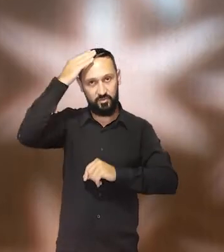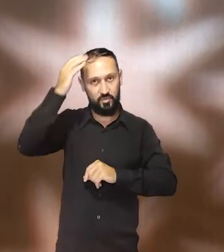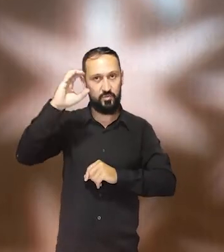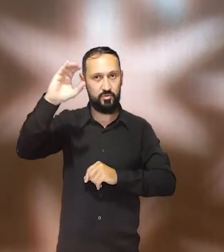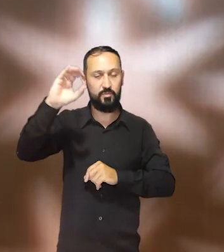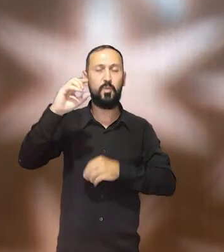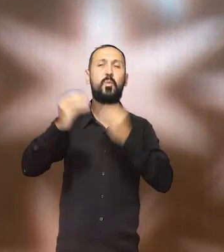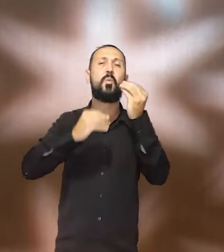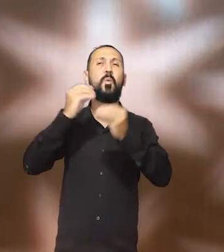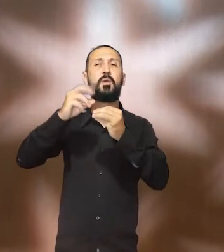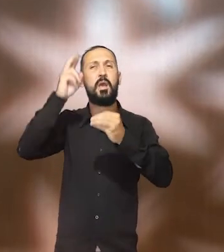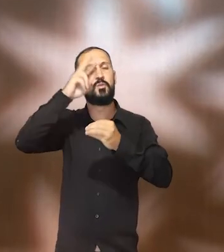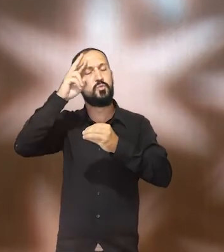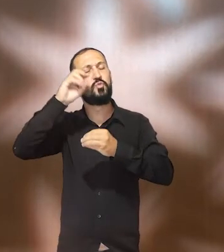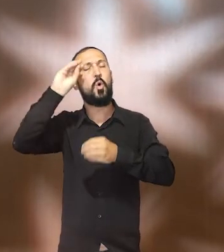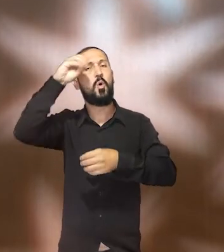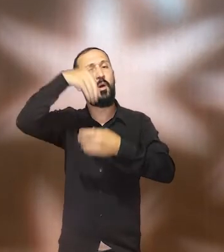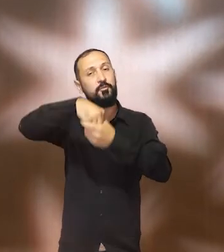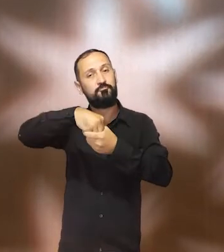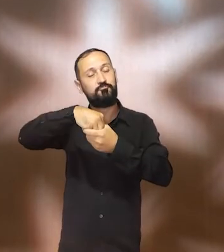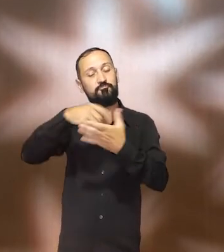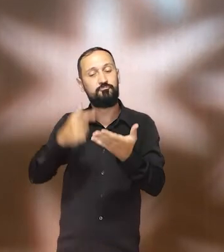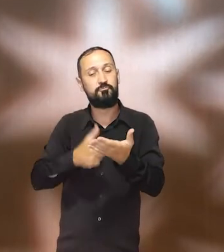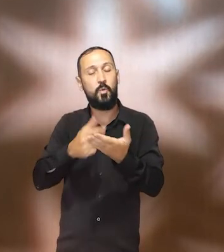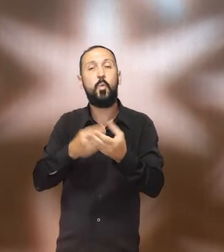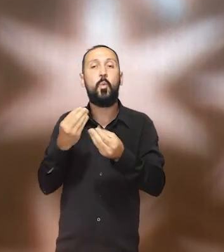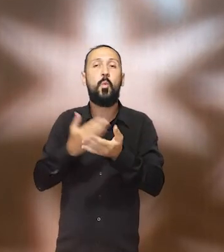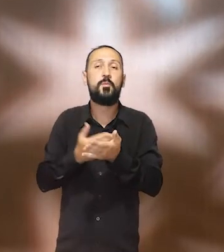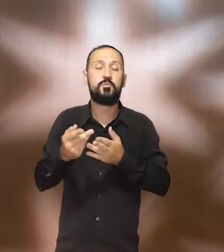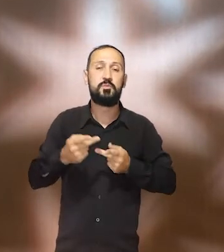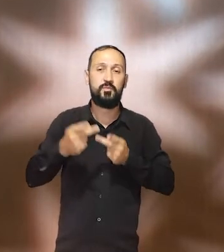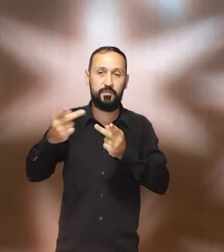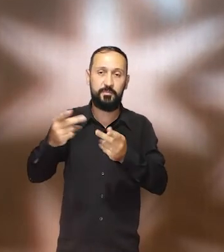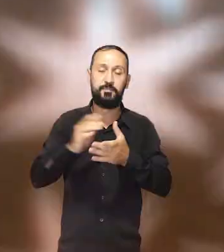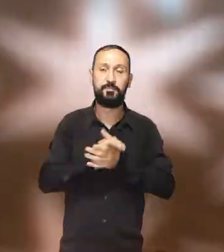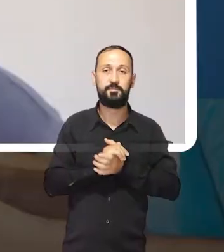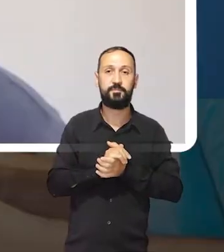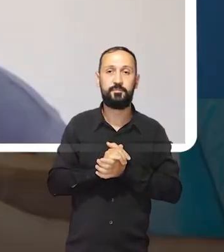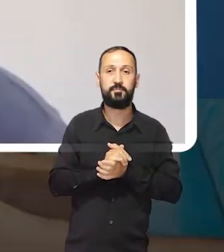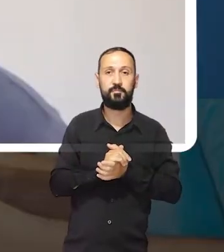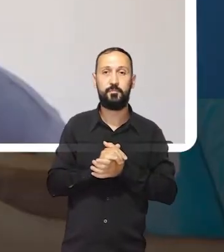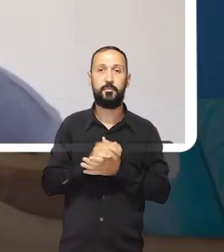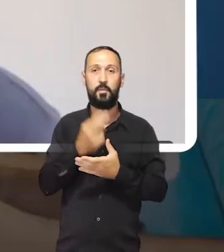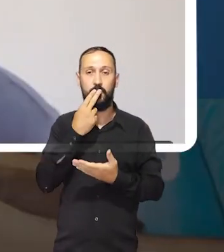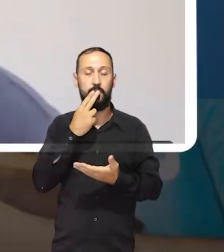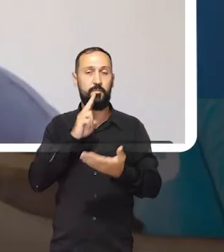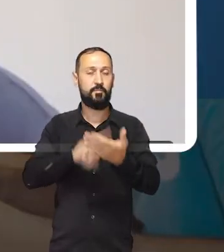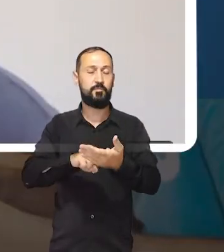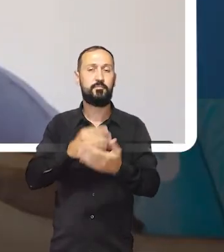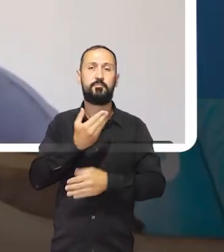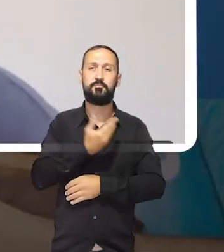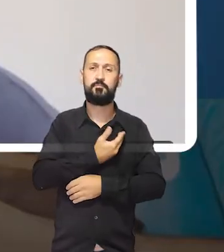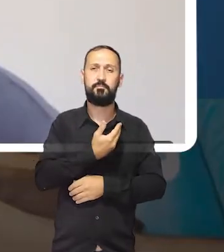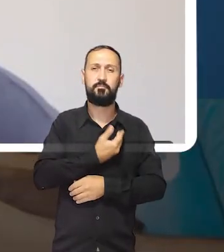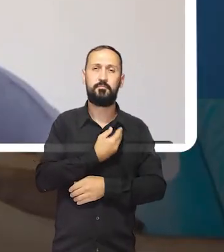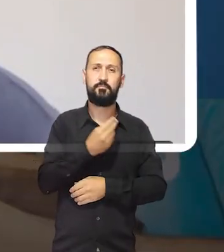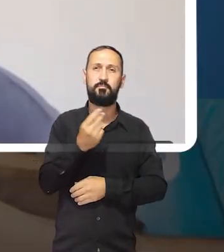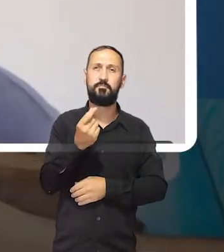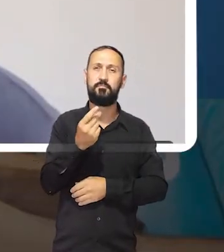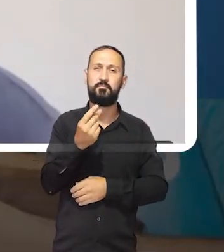de Curitiba. Qual que é o enredo do livro e como que surgiu esse convite, Samuel? Eu guardei cartas de